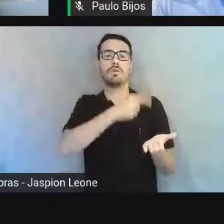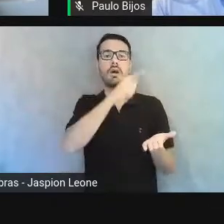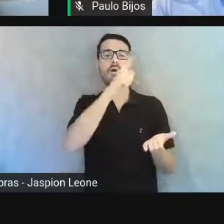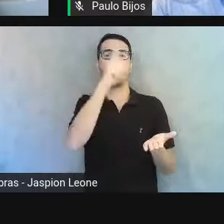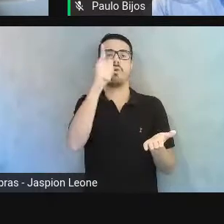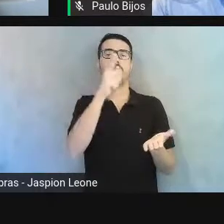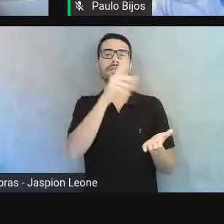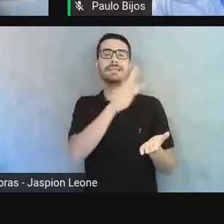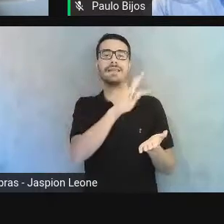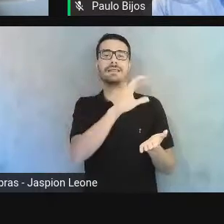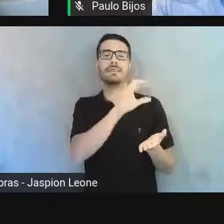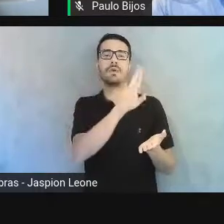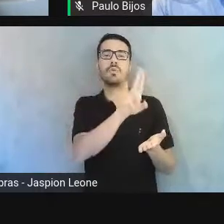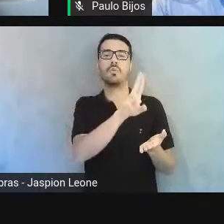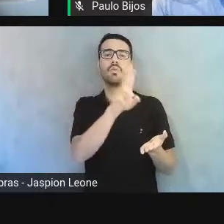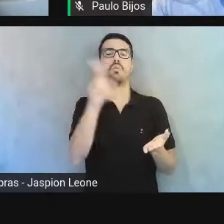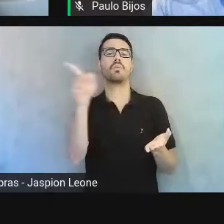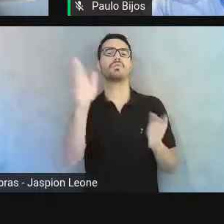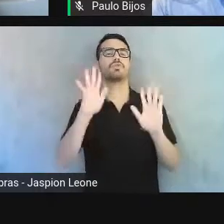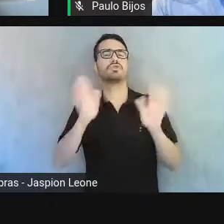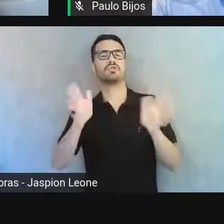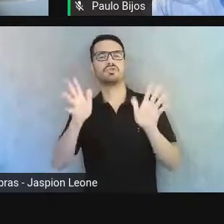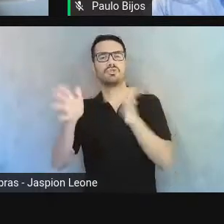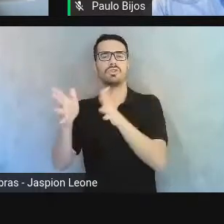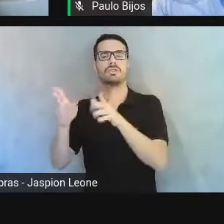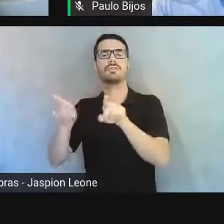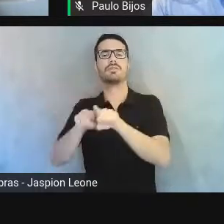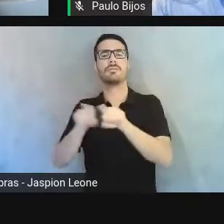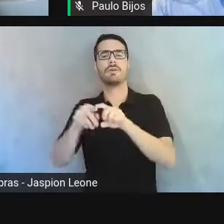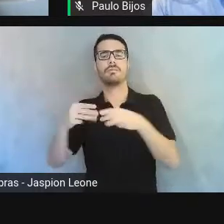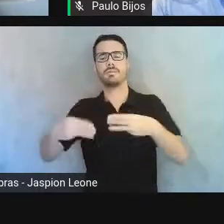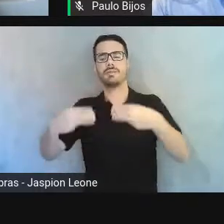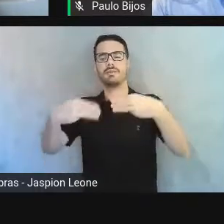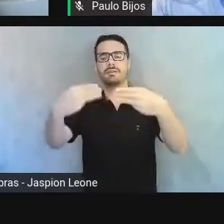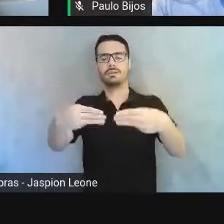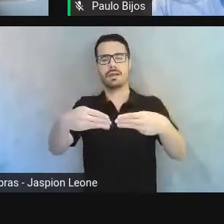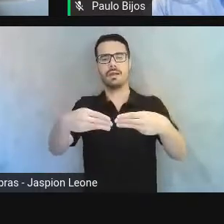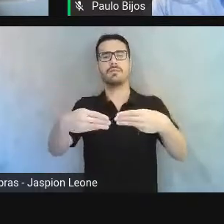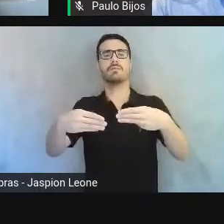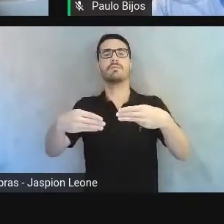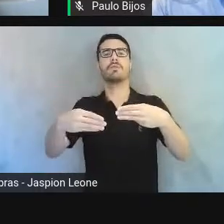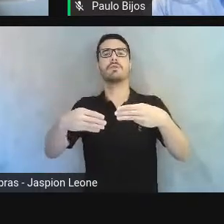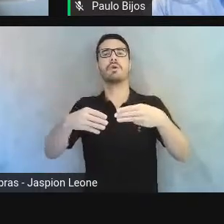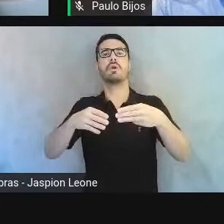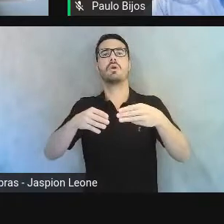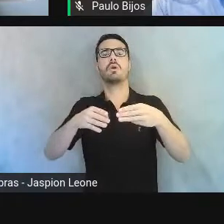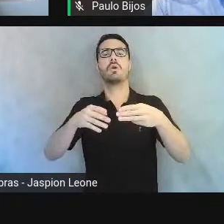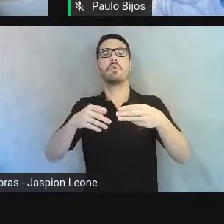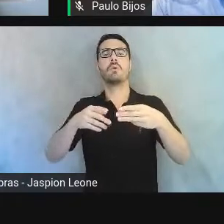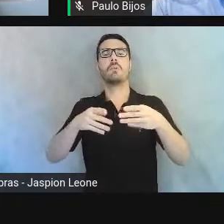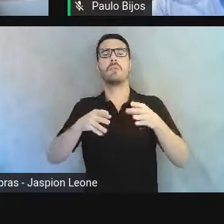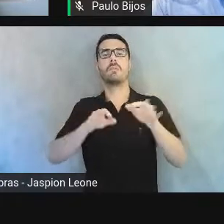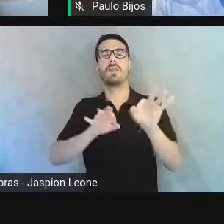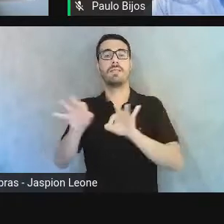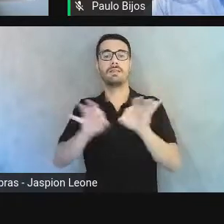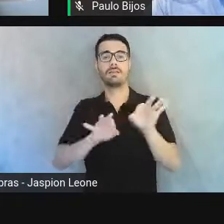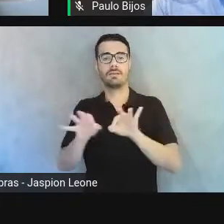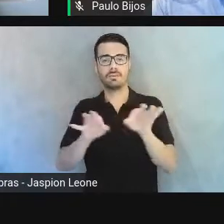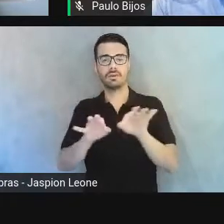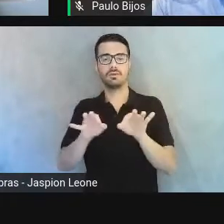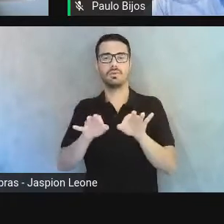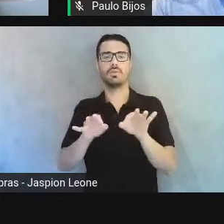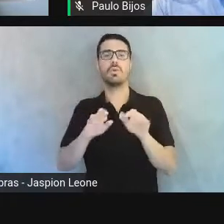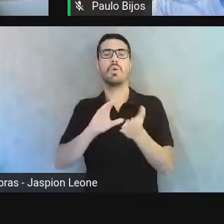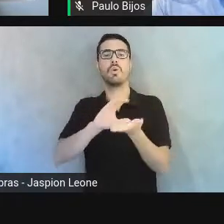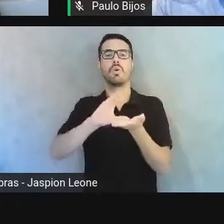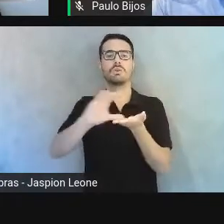TCU e no Ministério do Planejamento, Orçamento e Gestão. Por fim, nós teremos a Rosilília